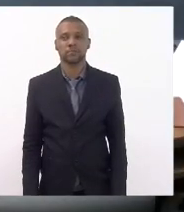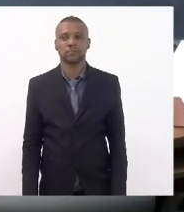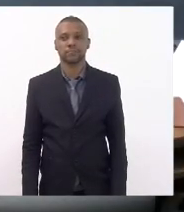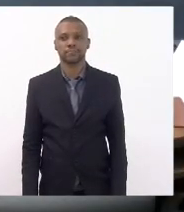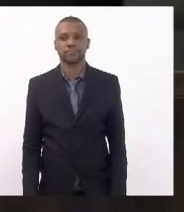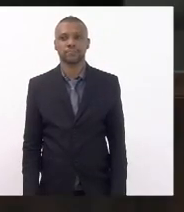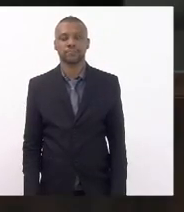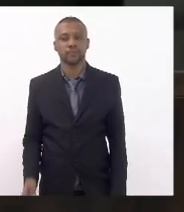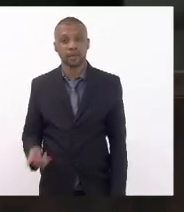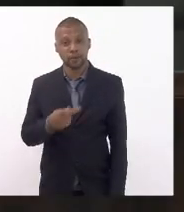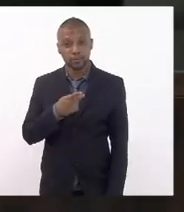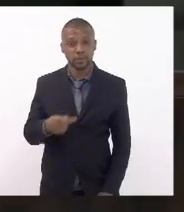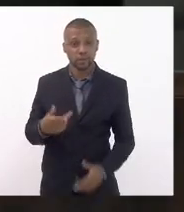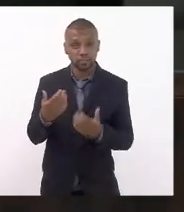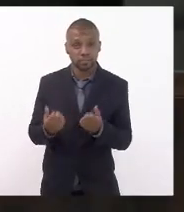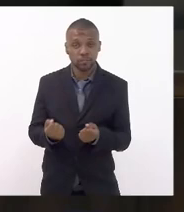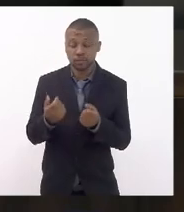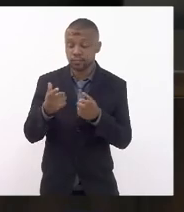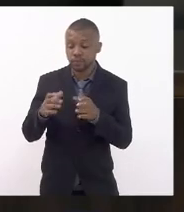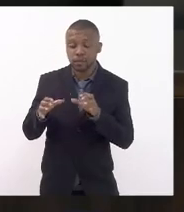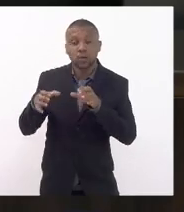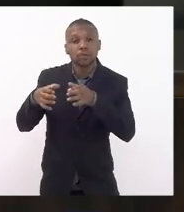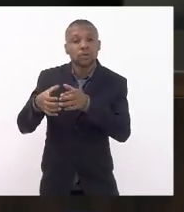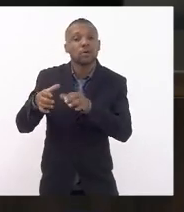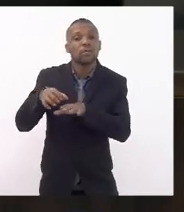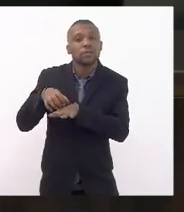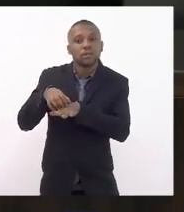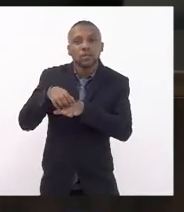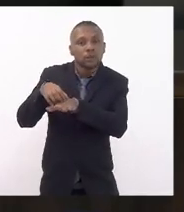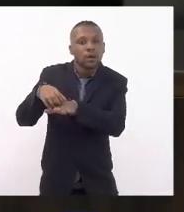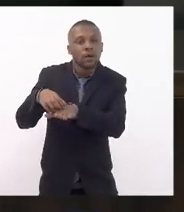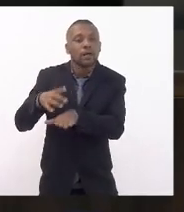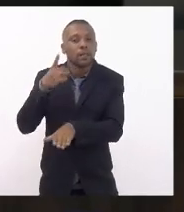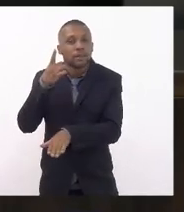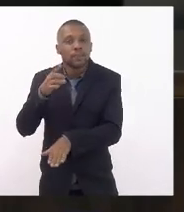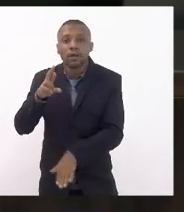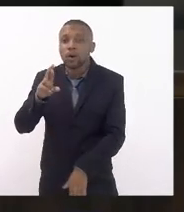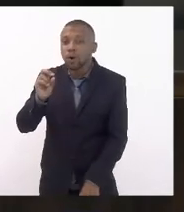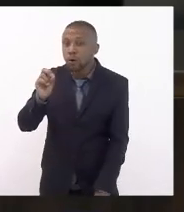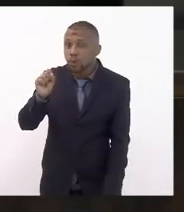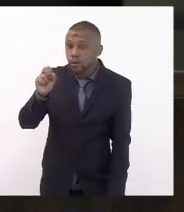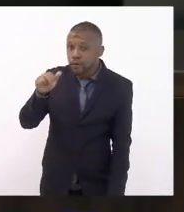Que a presidência defere. Pela Comissão de Transporte, okay. Deputado Rosenberg Reis.